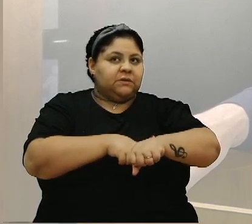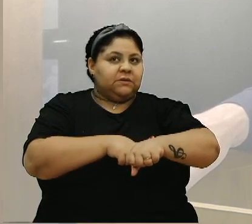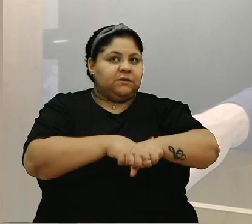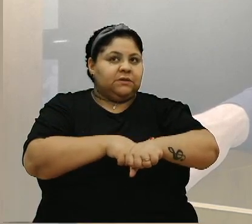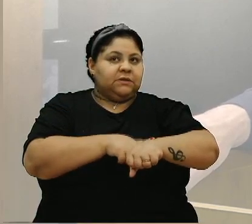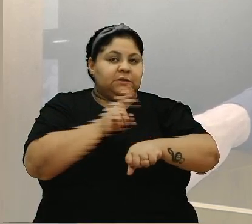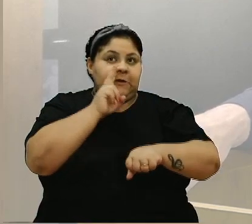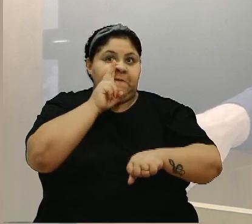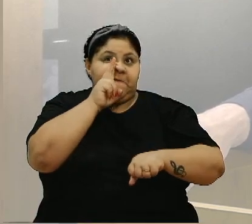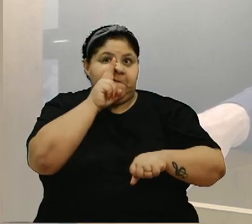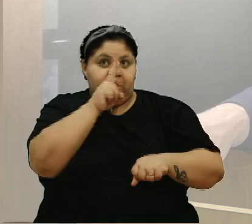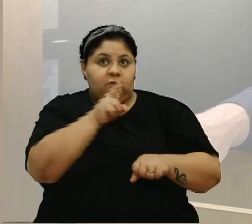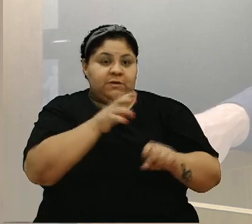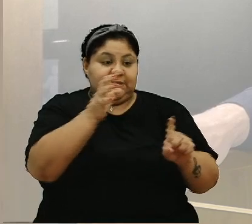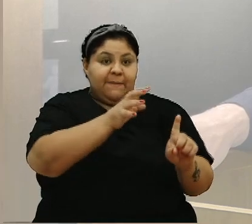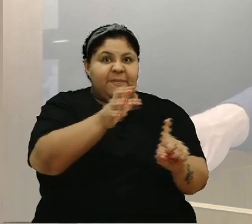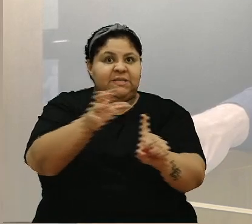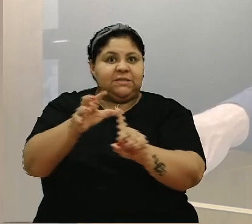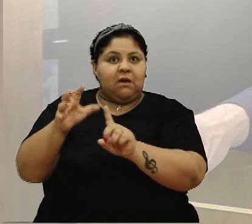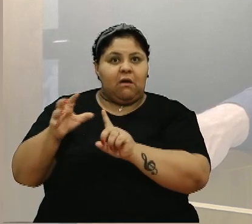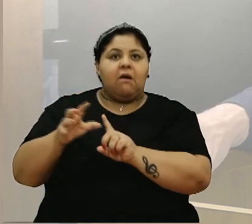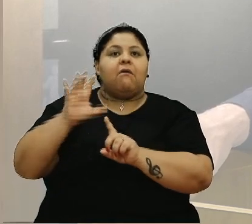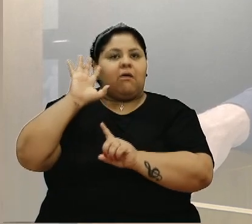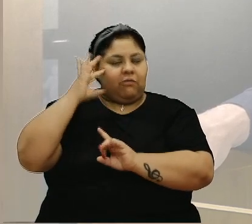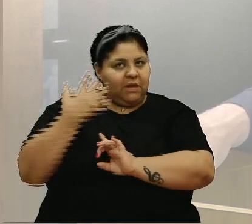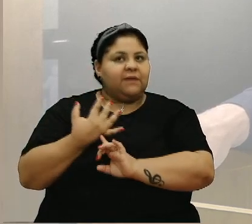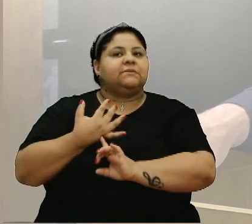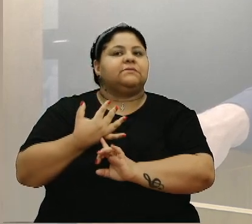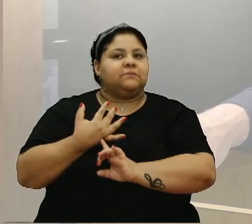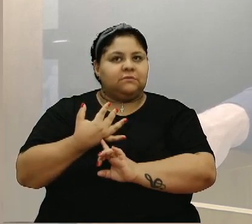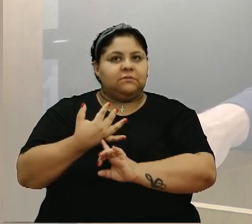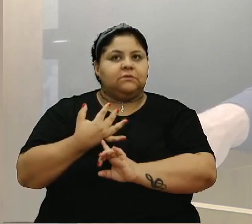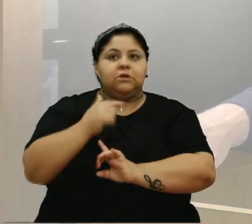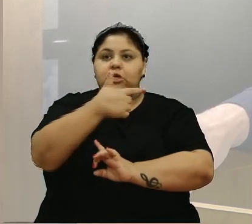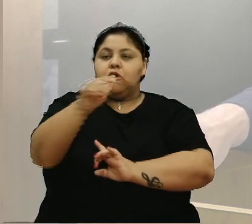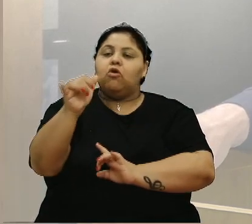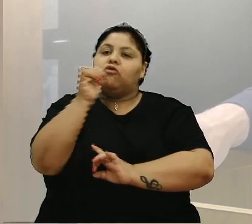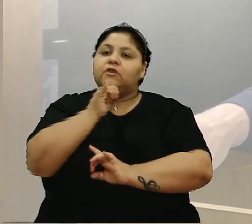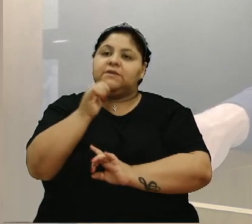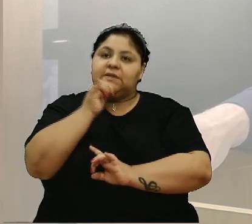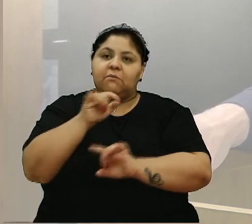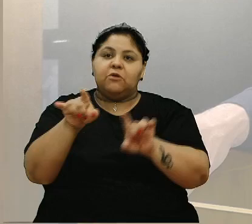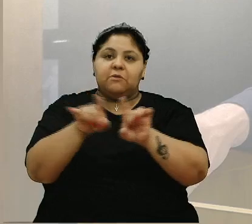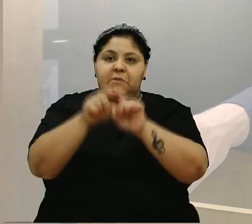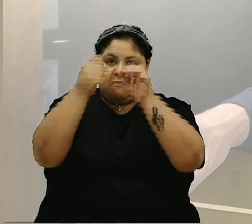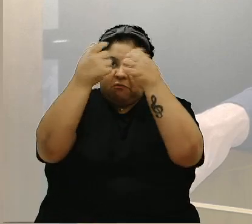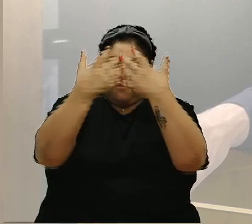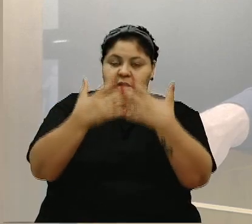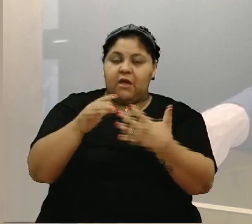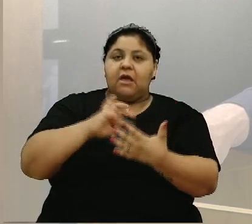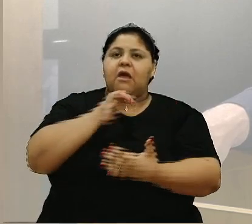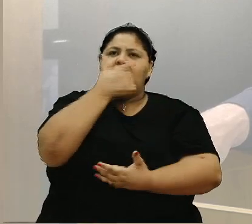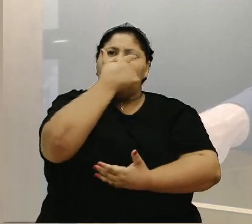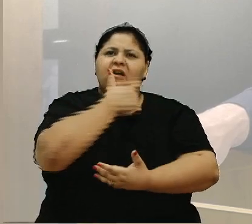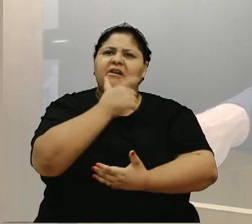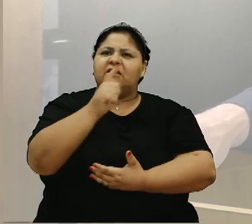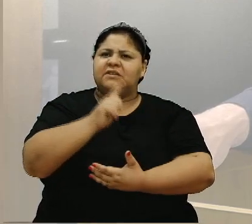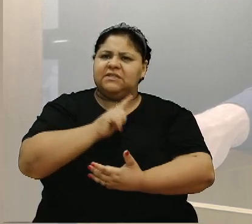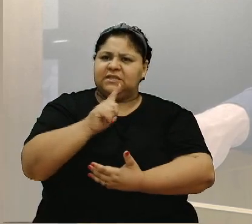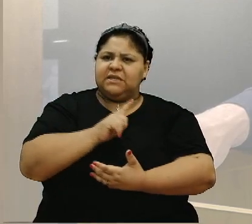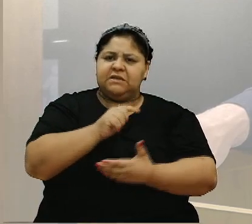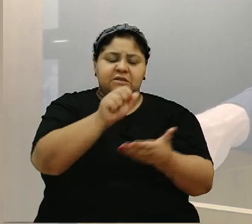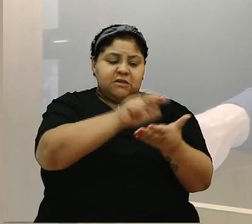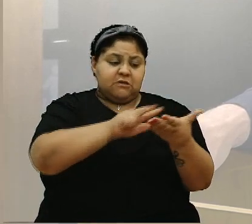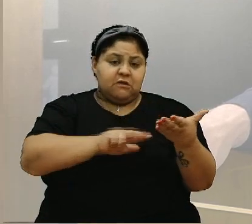aperto, de estar muito justo, acontece. E outro exemplo também que eu vou trazer aqui, que eu achei que tem que ser avaliado